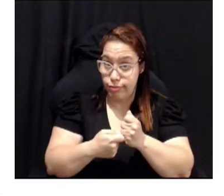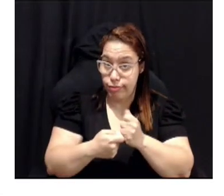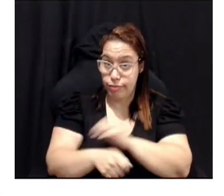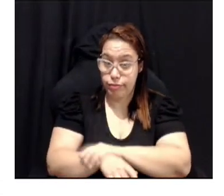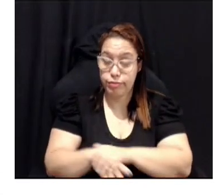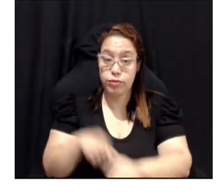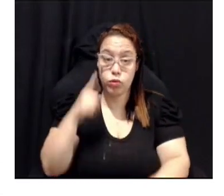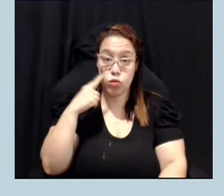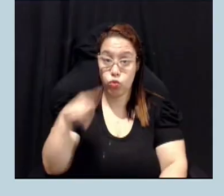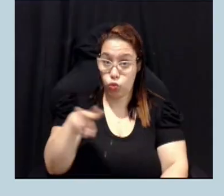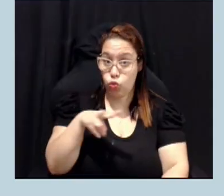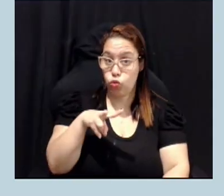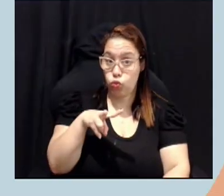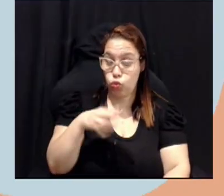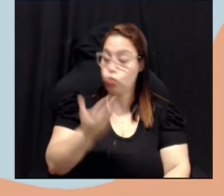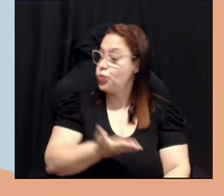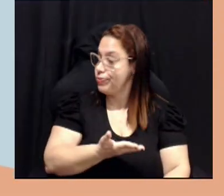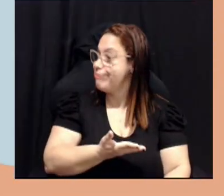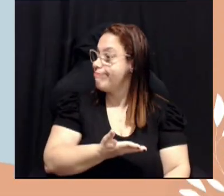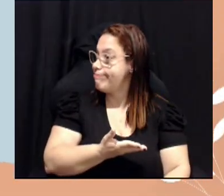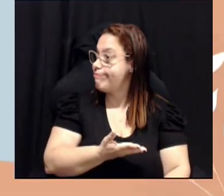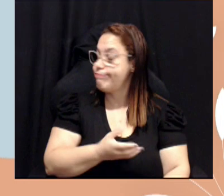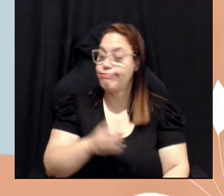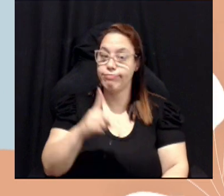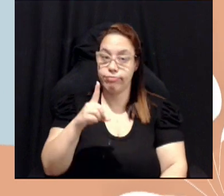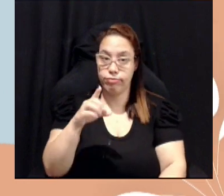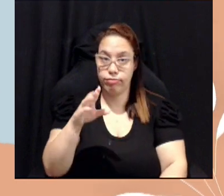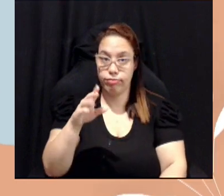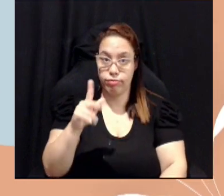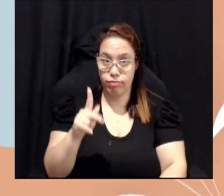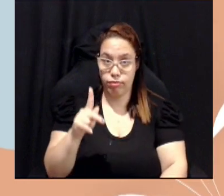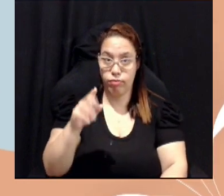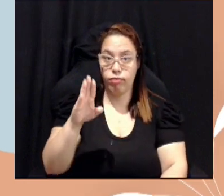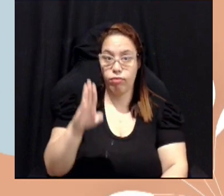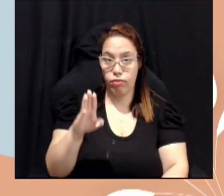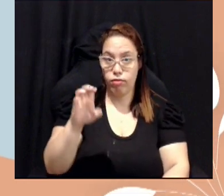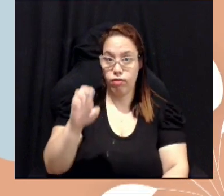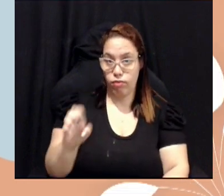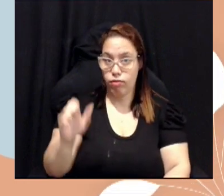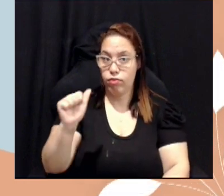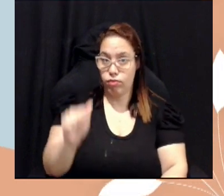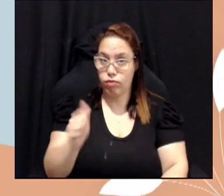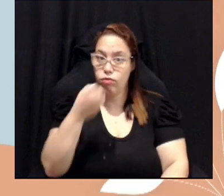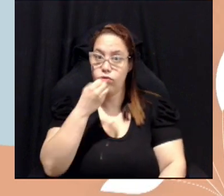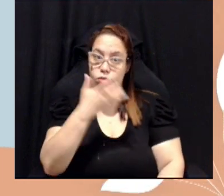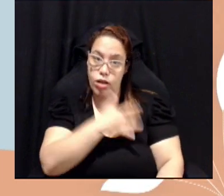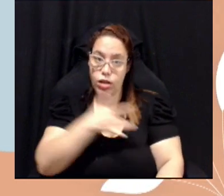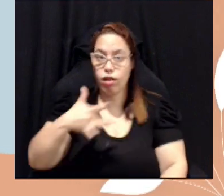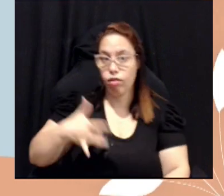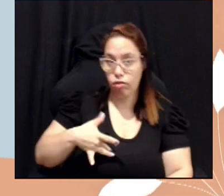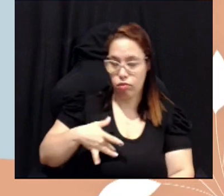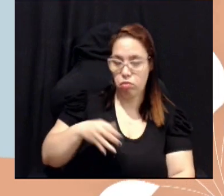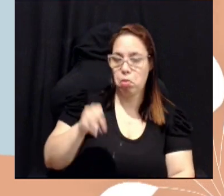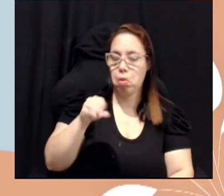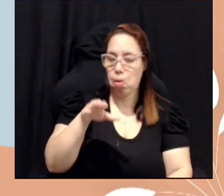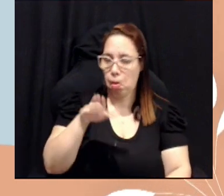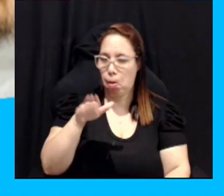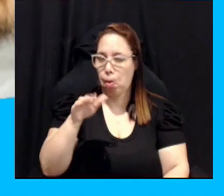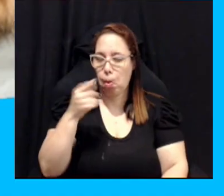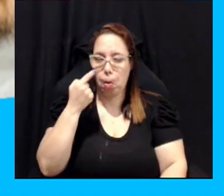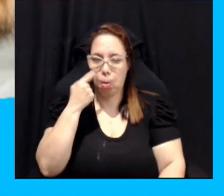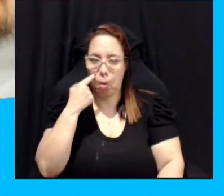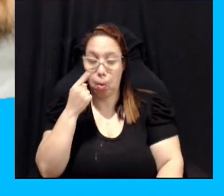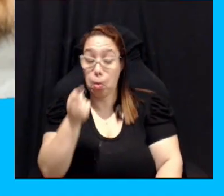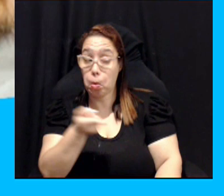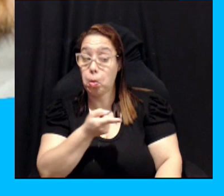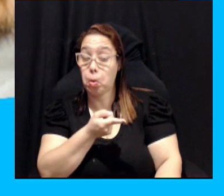site que está na tela. O DPBEA, Departamento de Proteção e Bem-Estar Animal, tem mais bichinhos aguardando um lar.